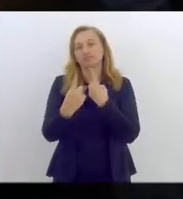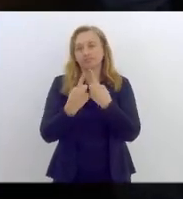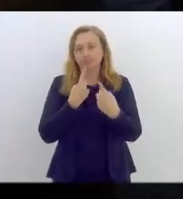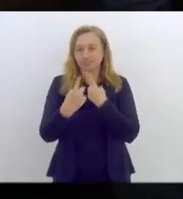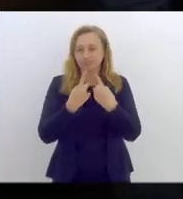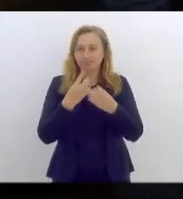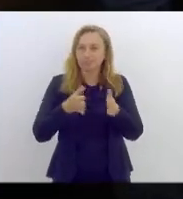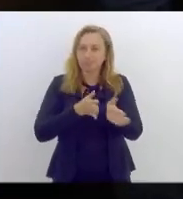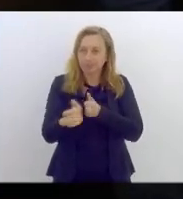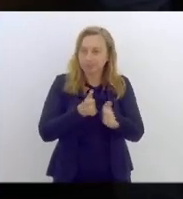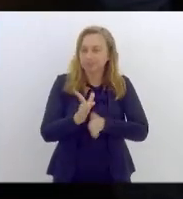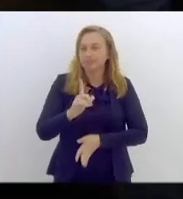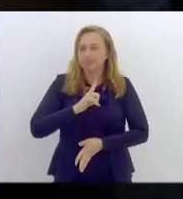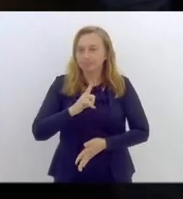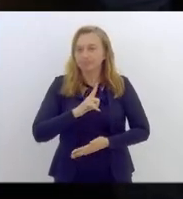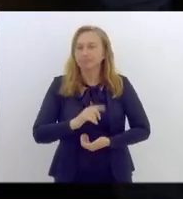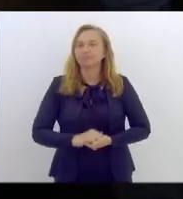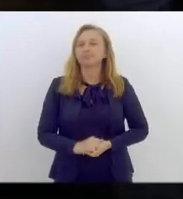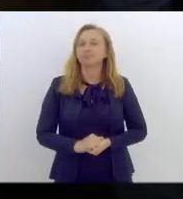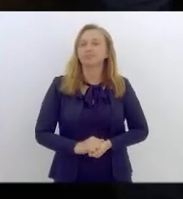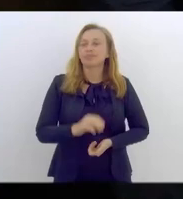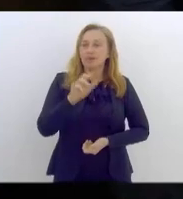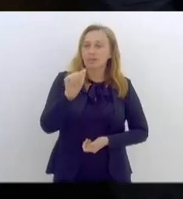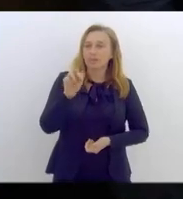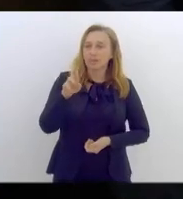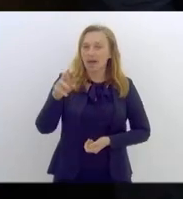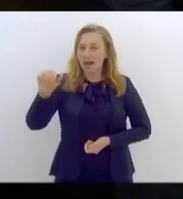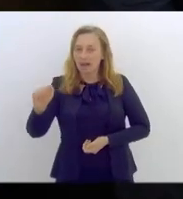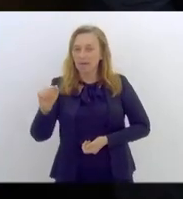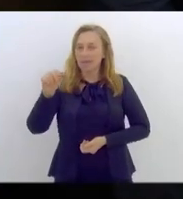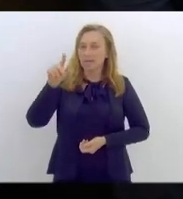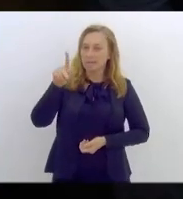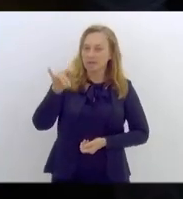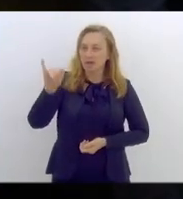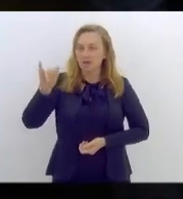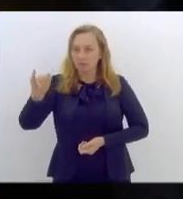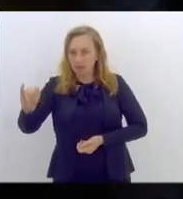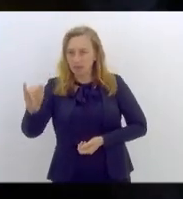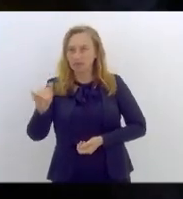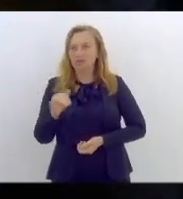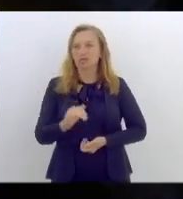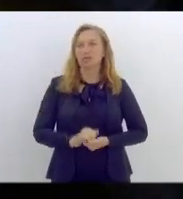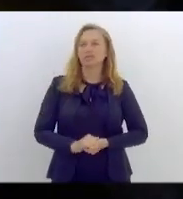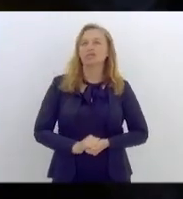e é a que eu trago a questão de Barra do Piraí que está totalmente ilhado